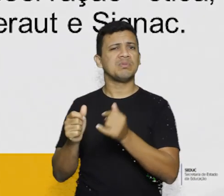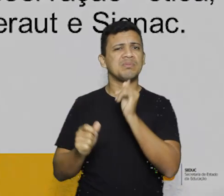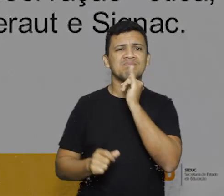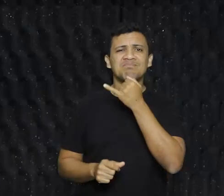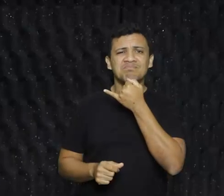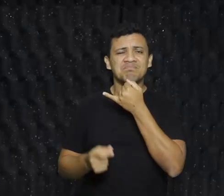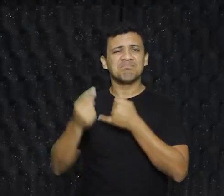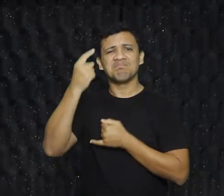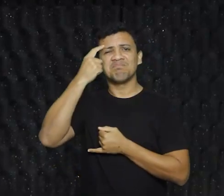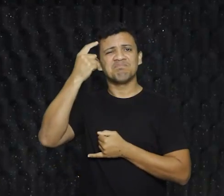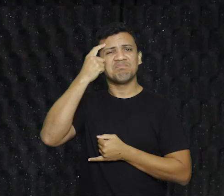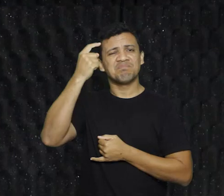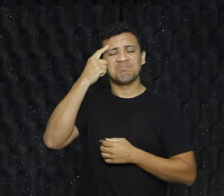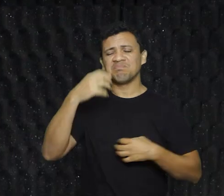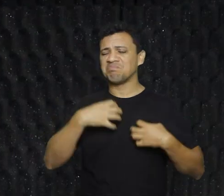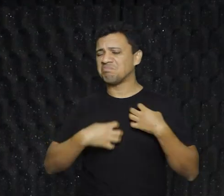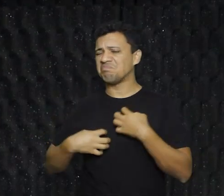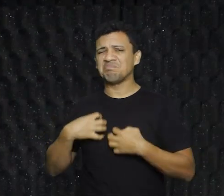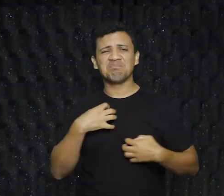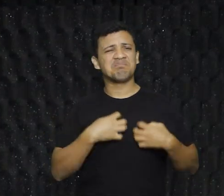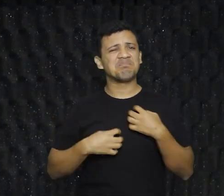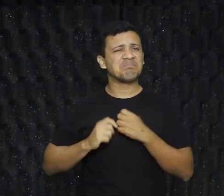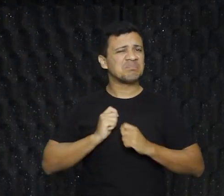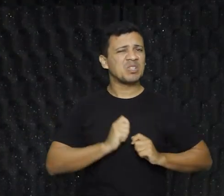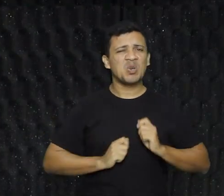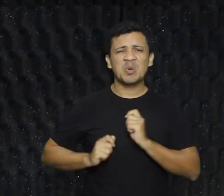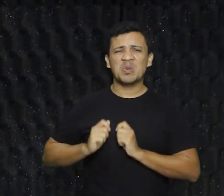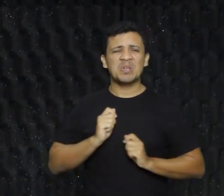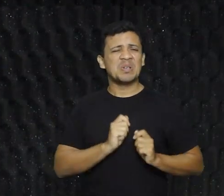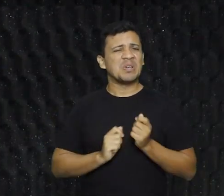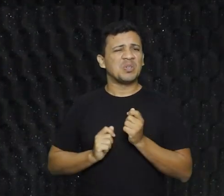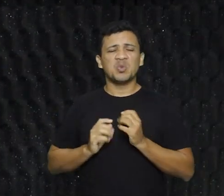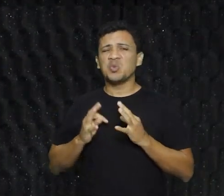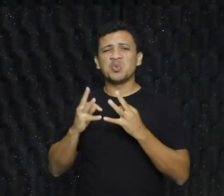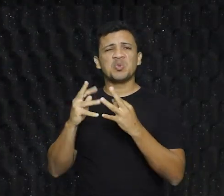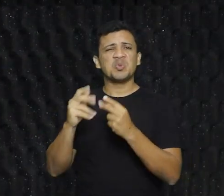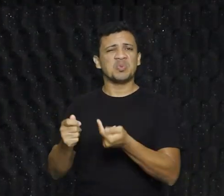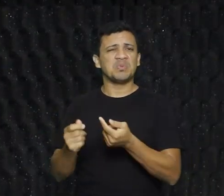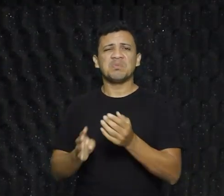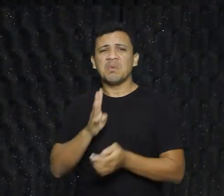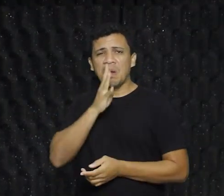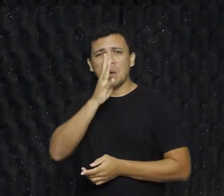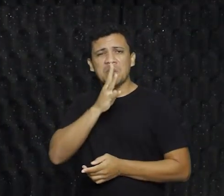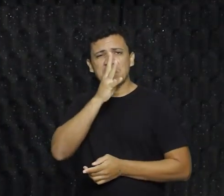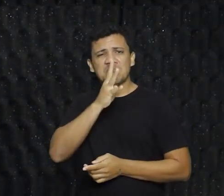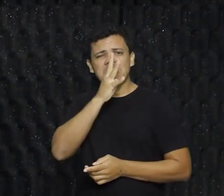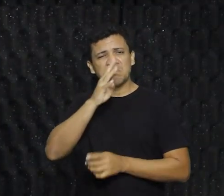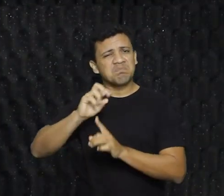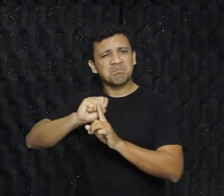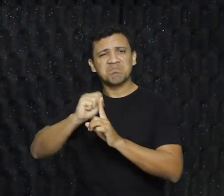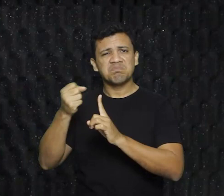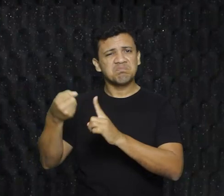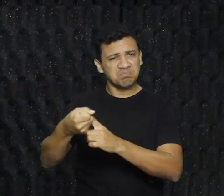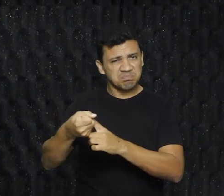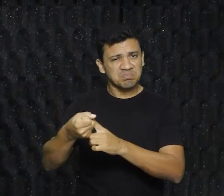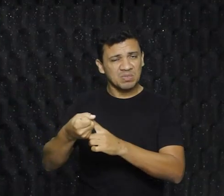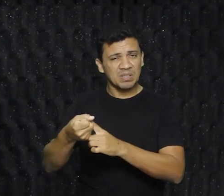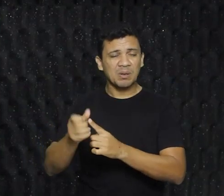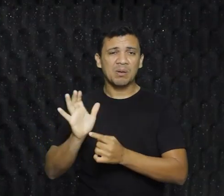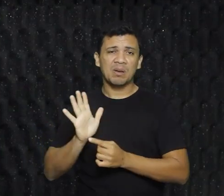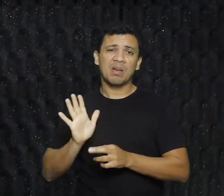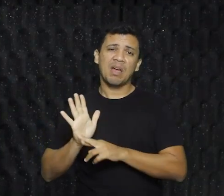o pessimismo, toda a angústia e tudo que era grotescamente, socialmente horroroso naquele período